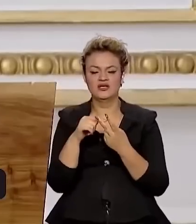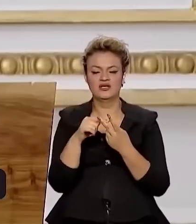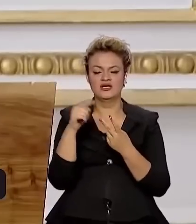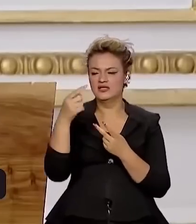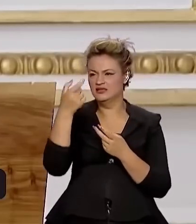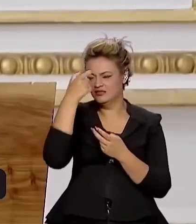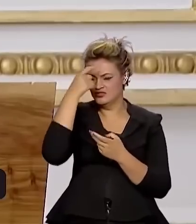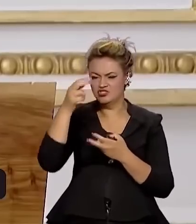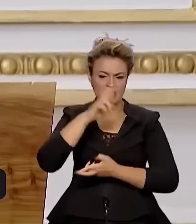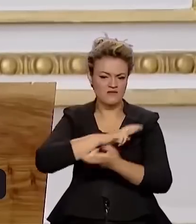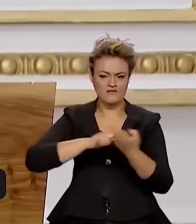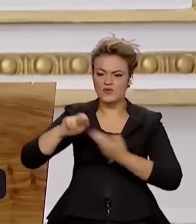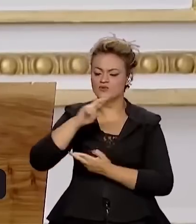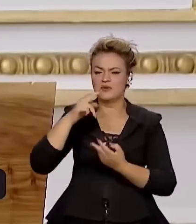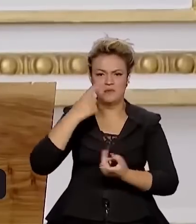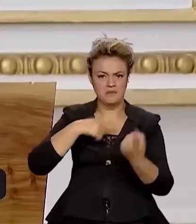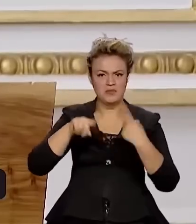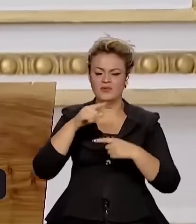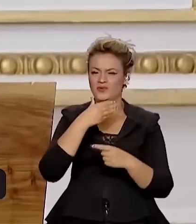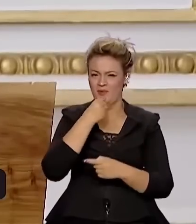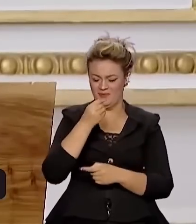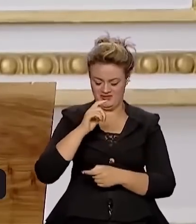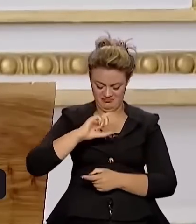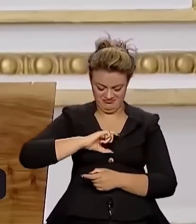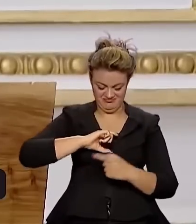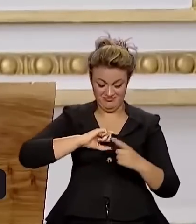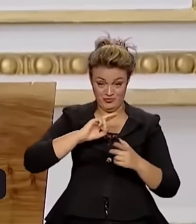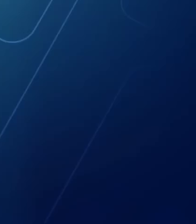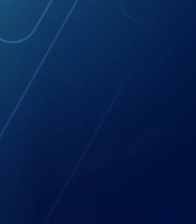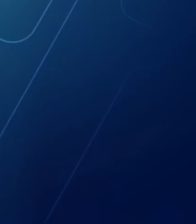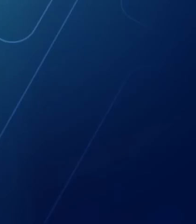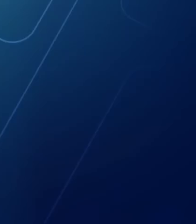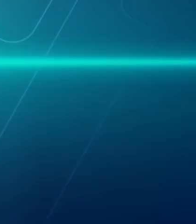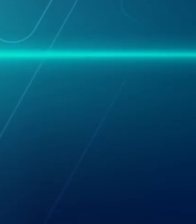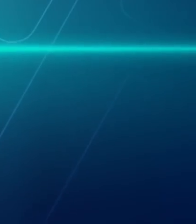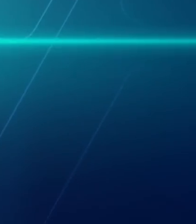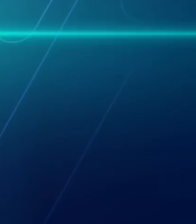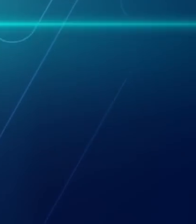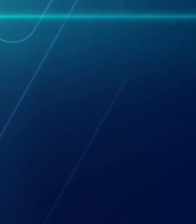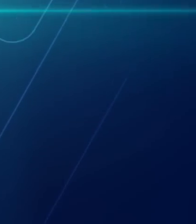Você vai ver no ICL Notícias de hoje.